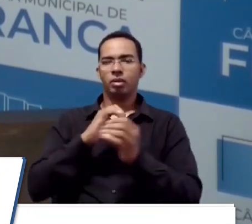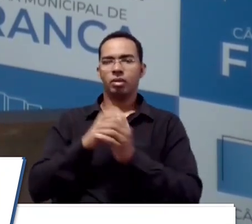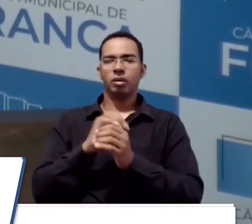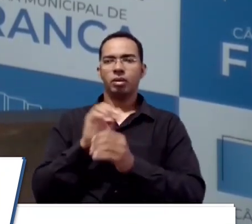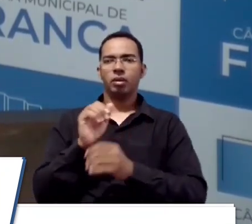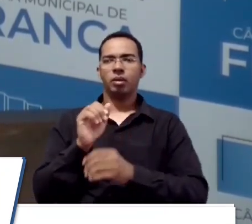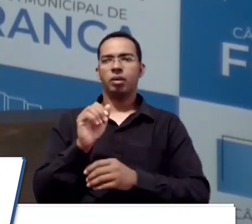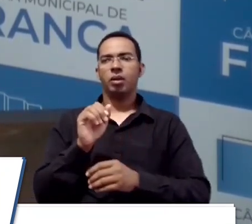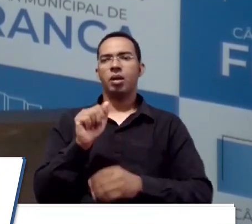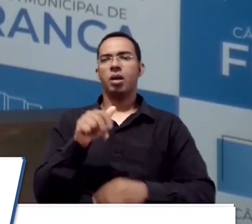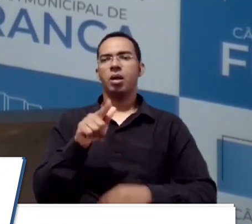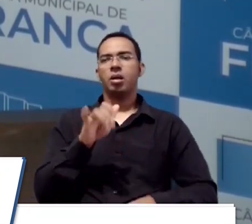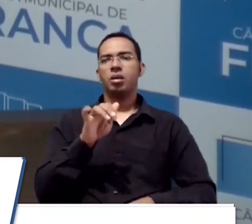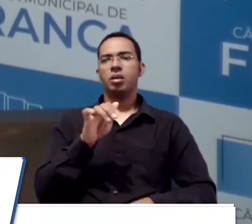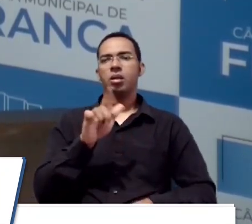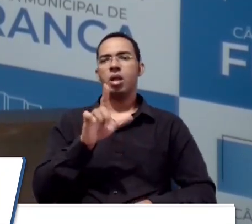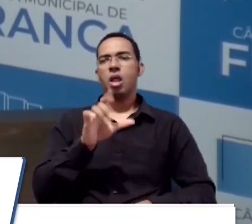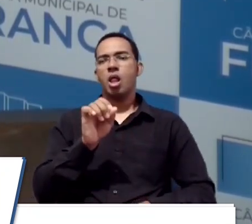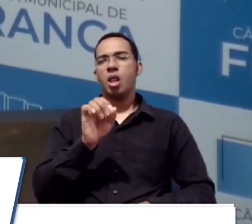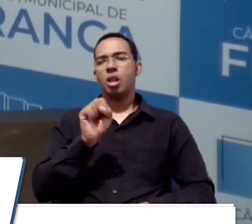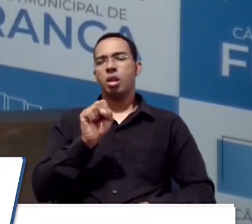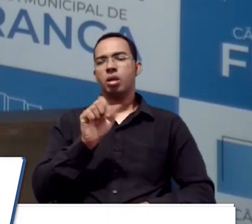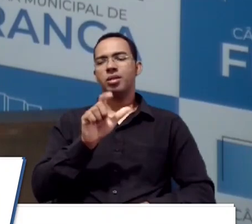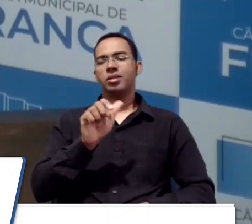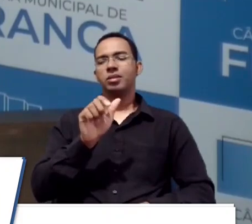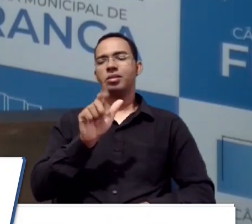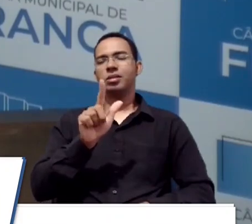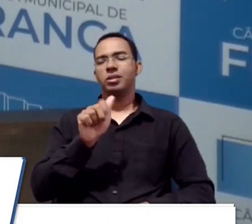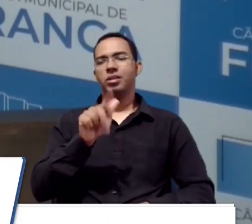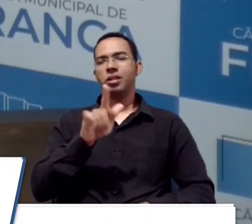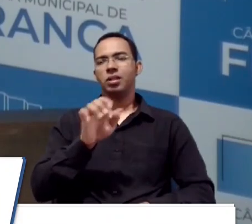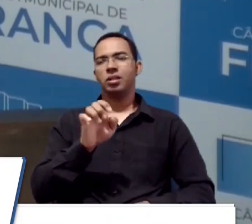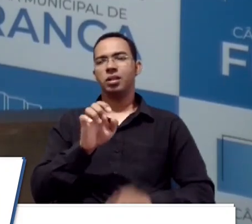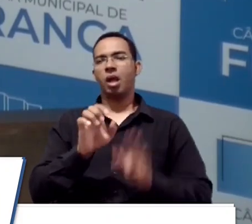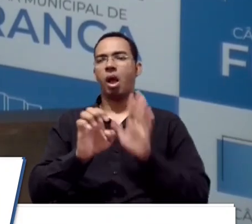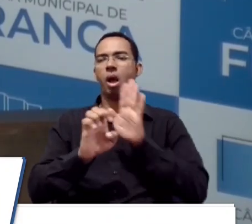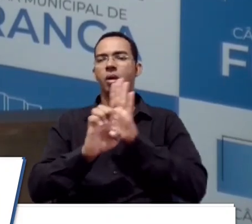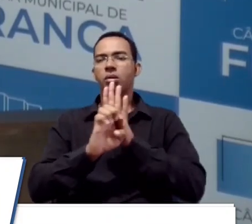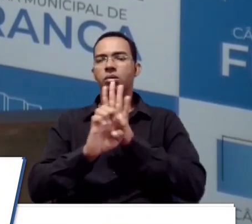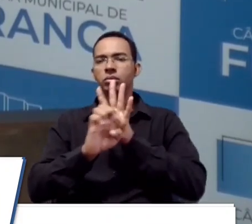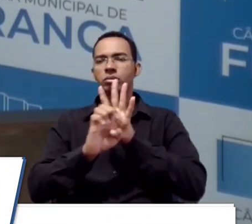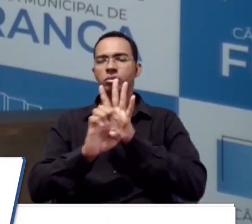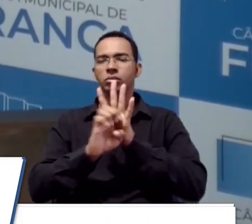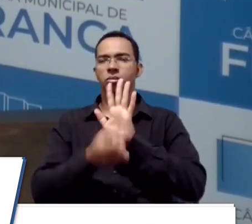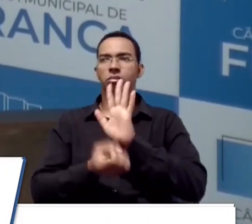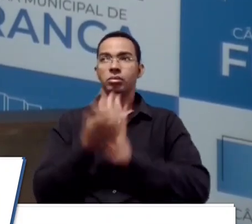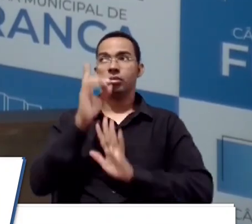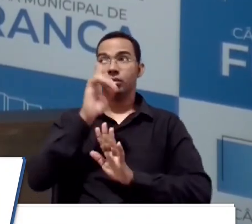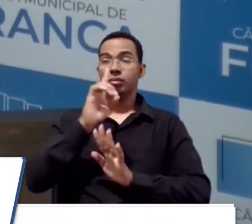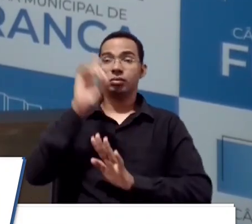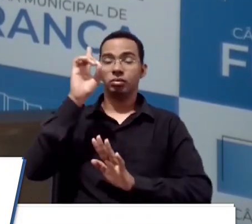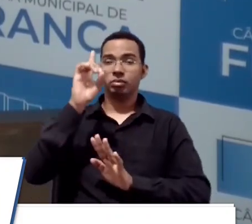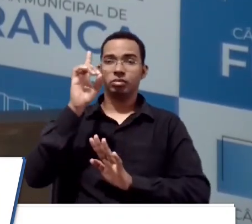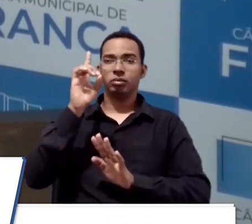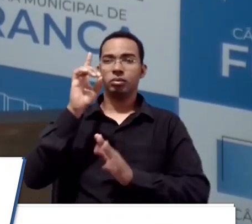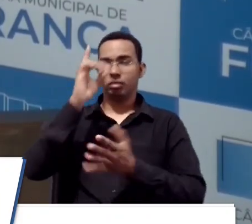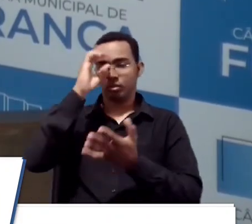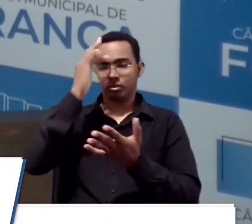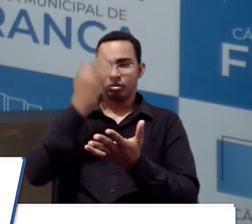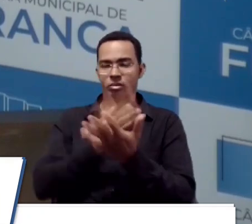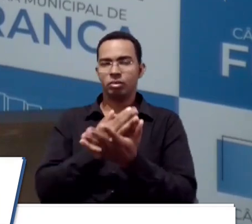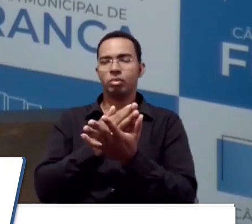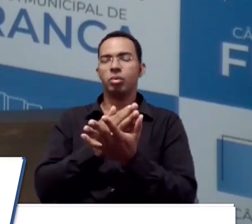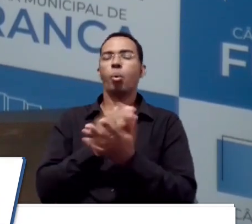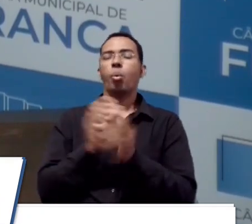Temple, em Los Angeles, Califórnia. A Igreja Quadrangular nasceu no coração de Deus e foi confiada às mãos